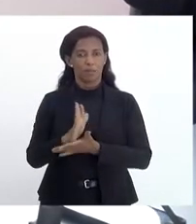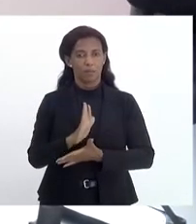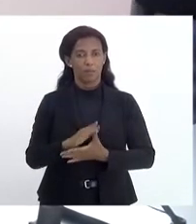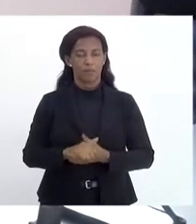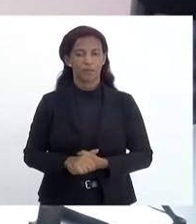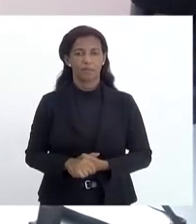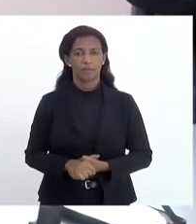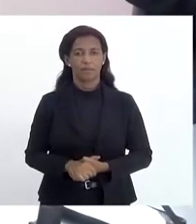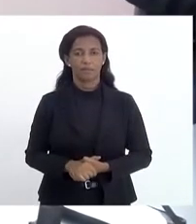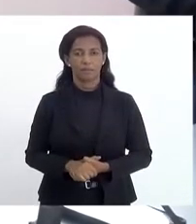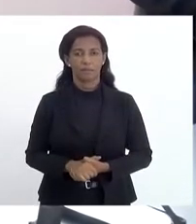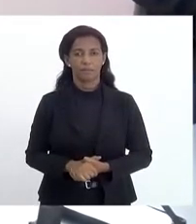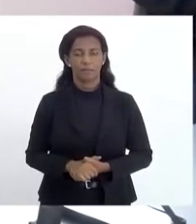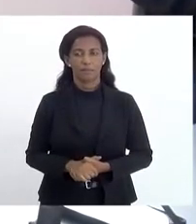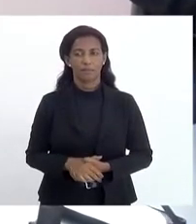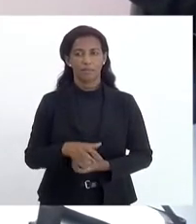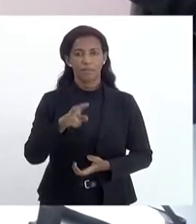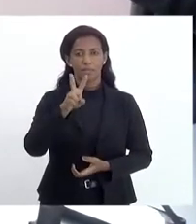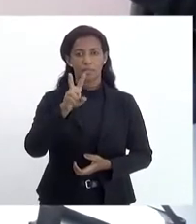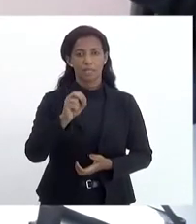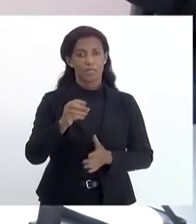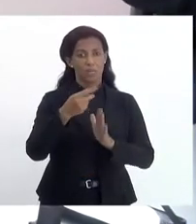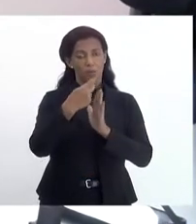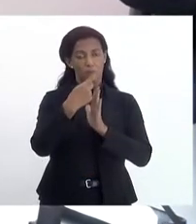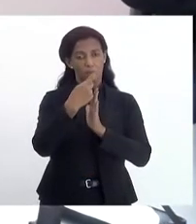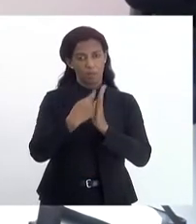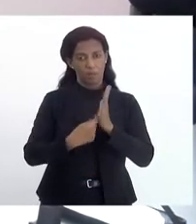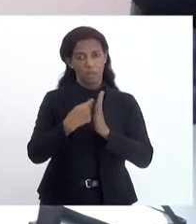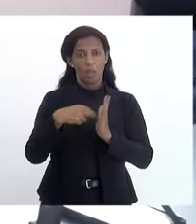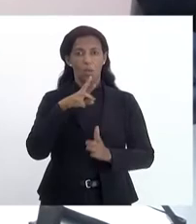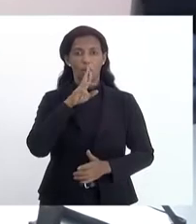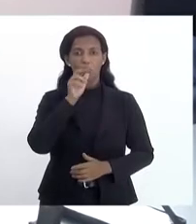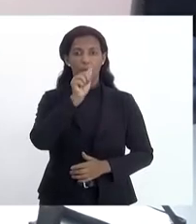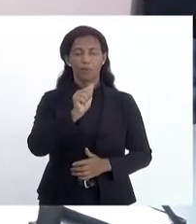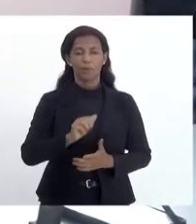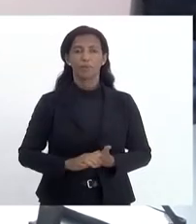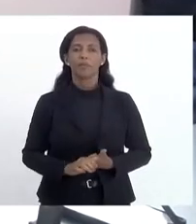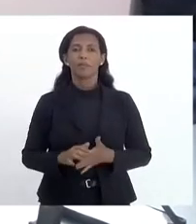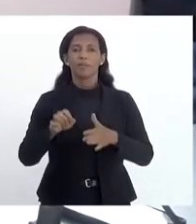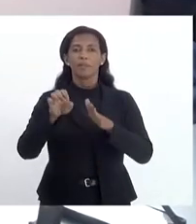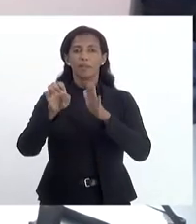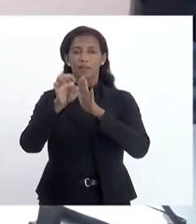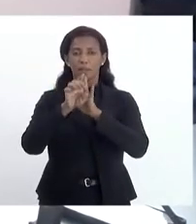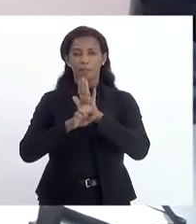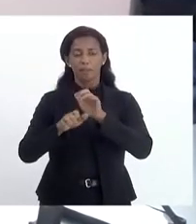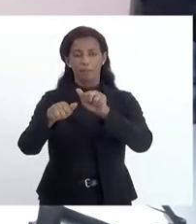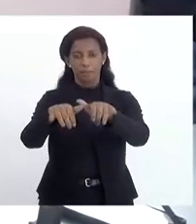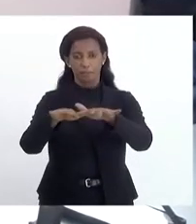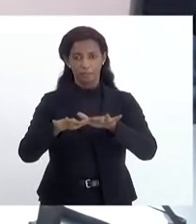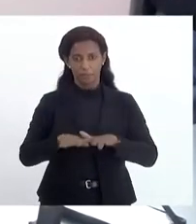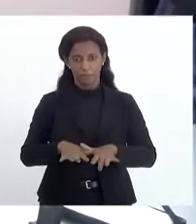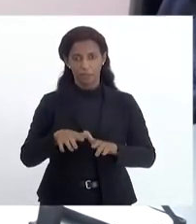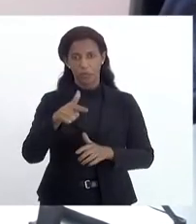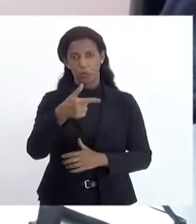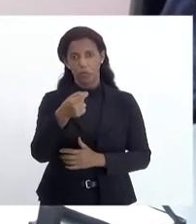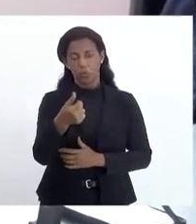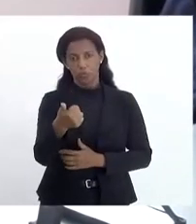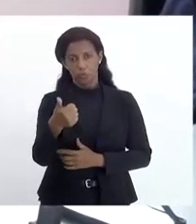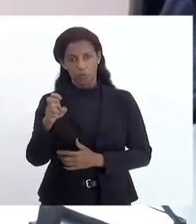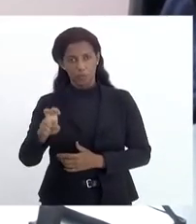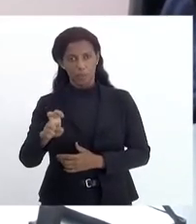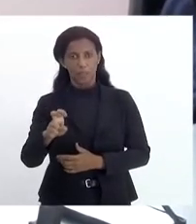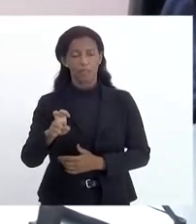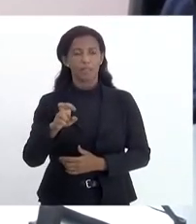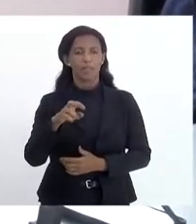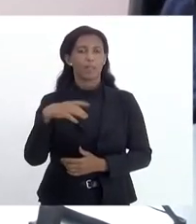aprovado. 50 da pauta, relator, deputado Rodrigo Amorim, emendas de plenário ao projeto de lei 67/2015, autoria do deputado